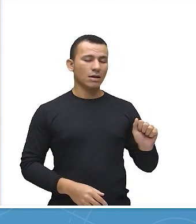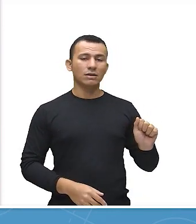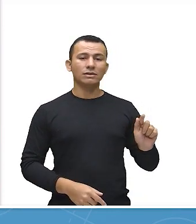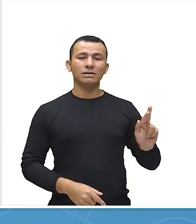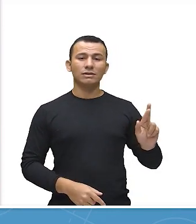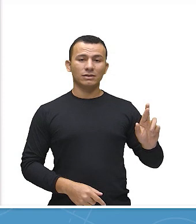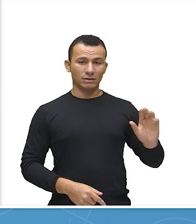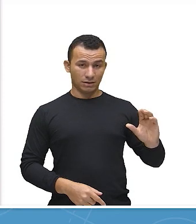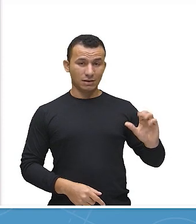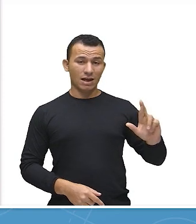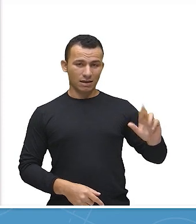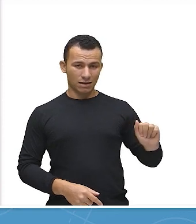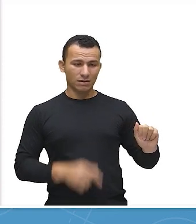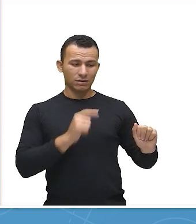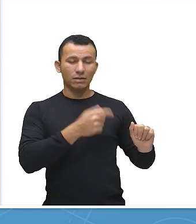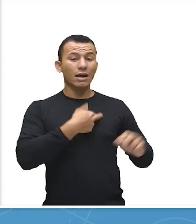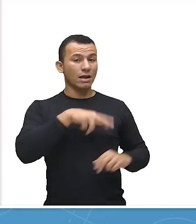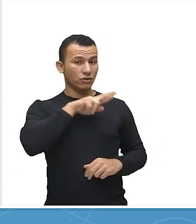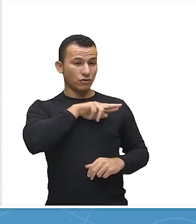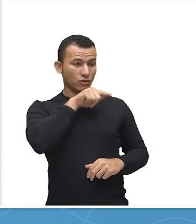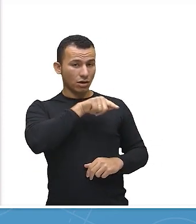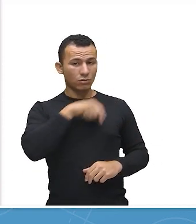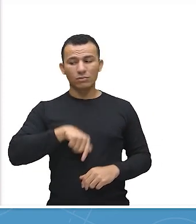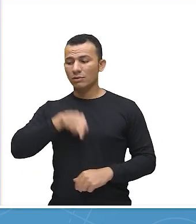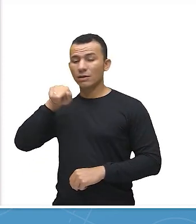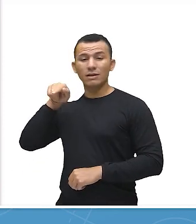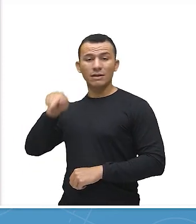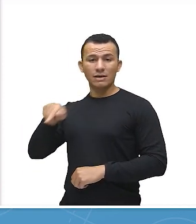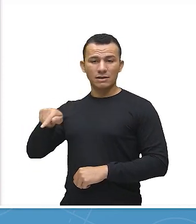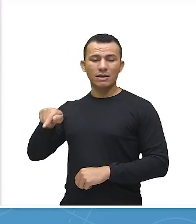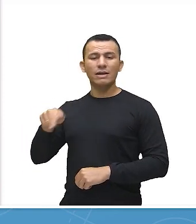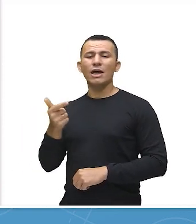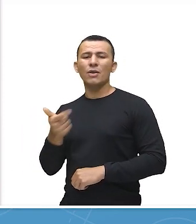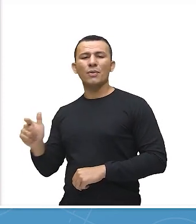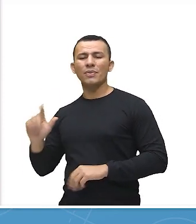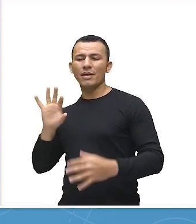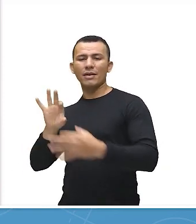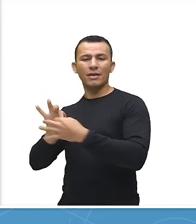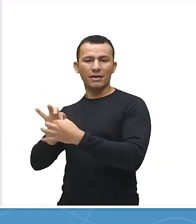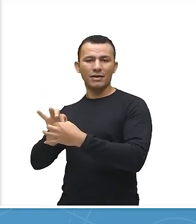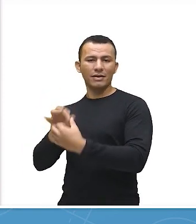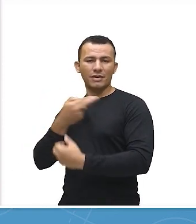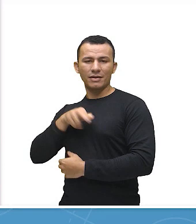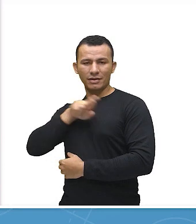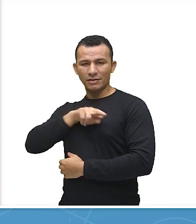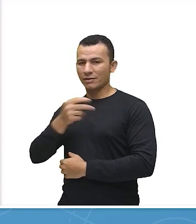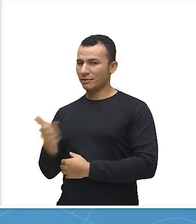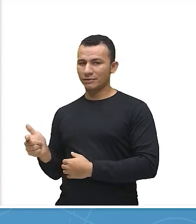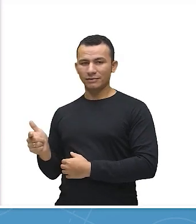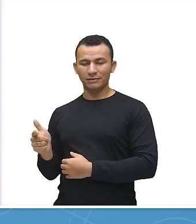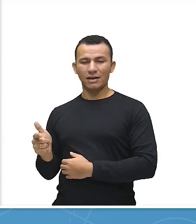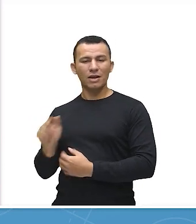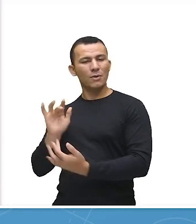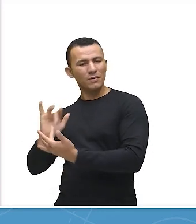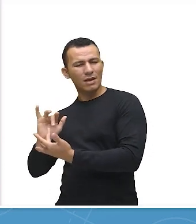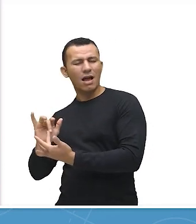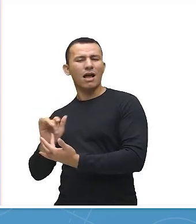nos cultos, nas celebrações, tá bom? Mais uma vez, vamos reforçar. Quanto ao gênero, eu tenho a